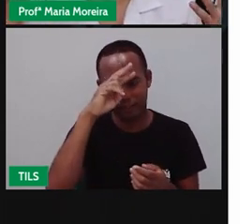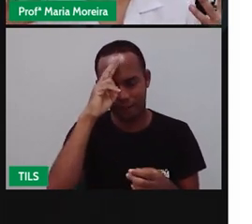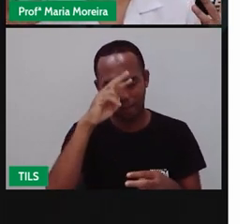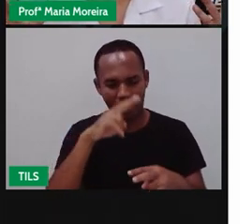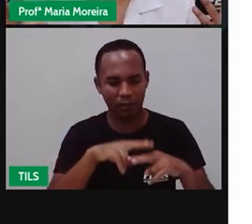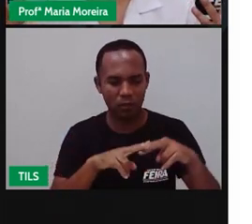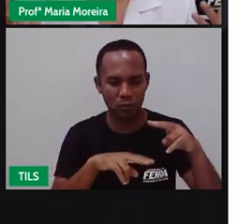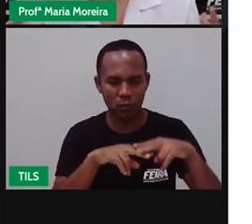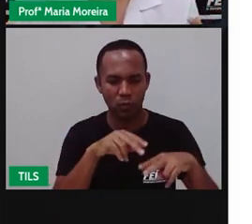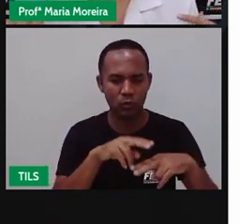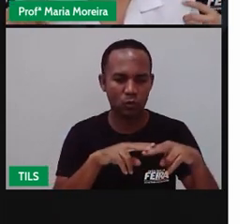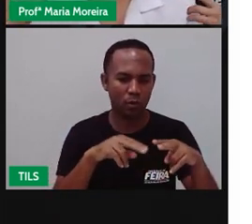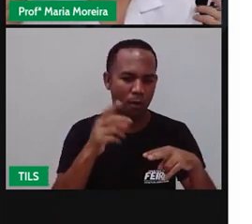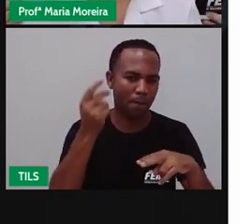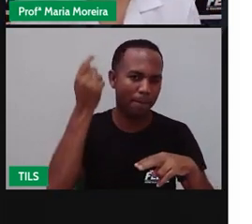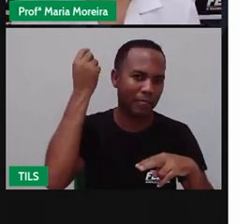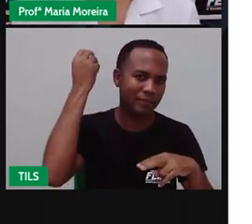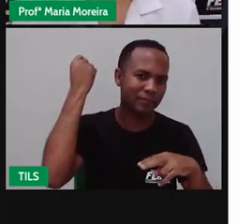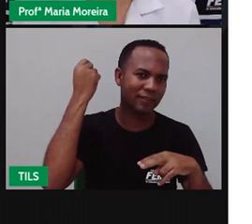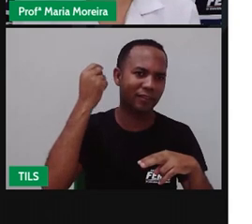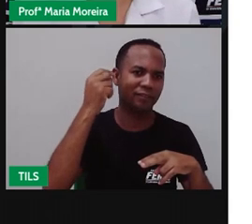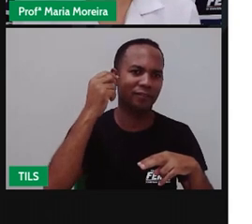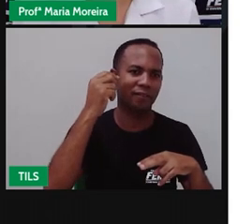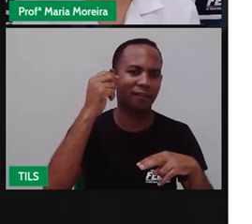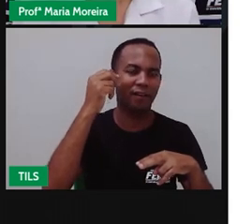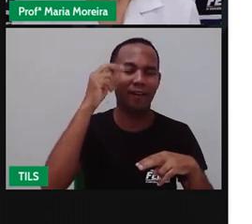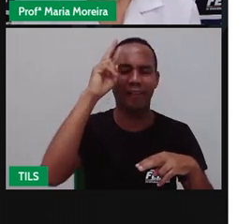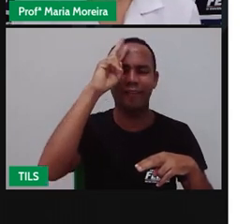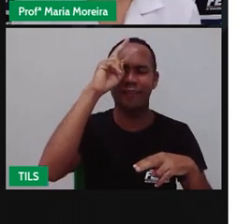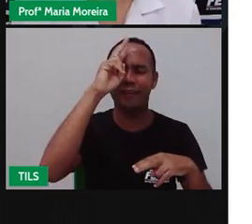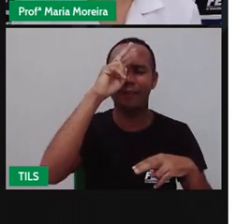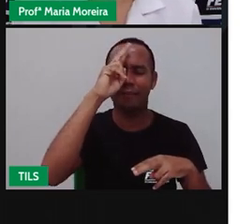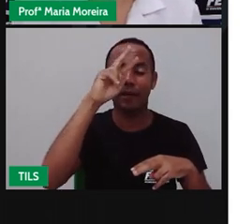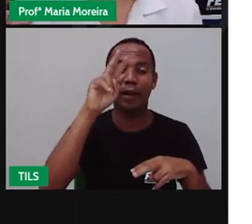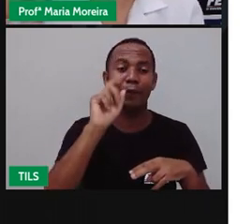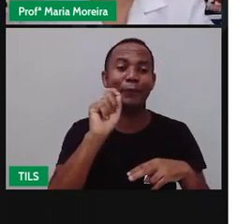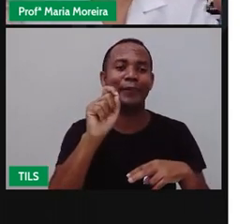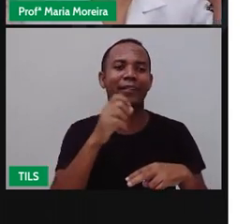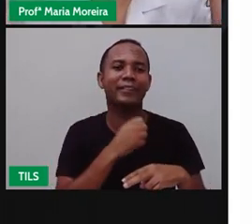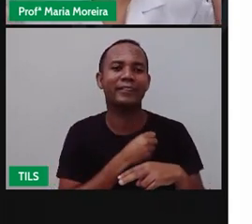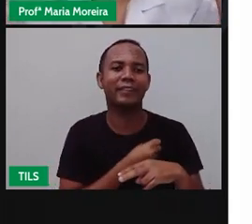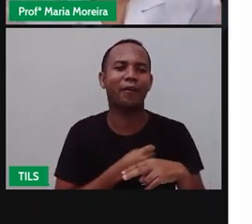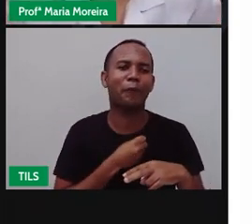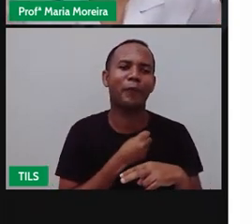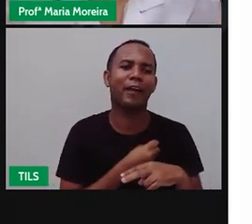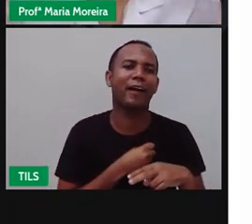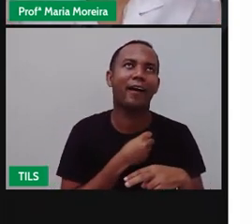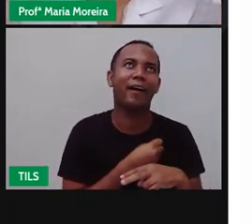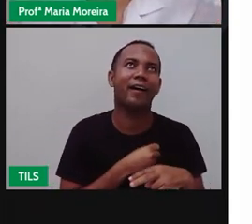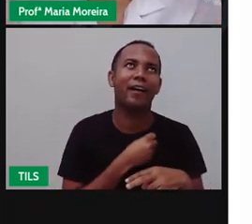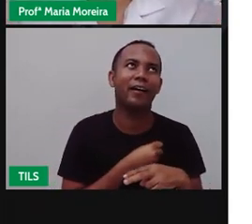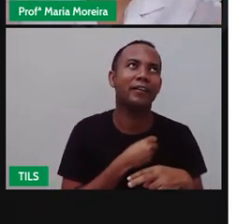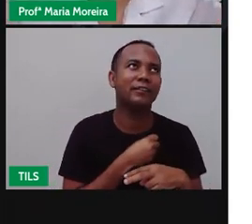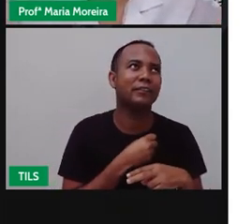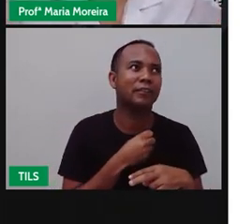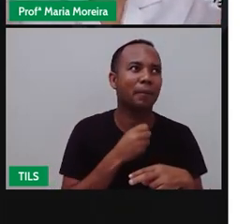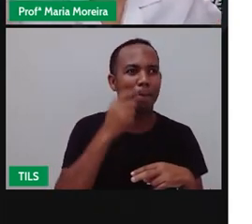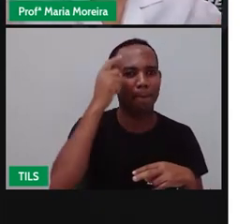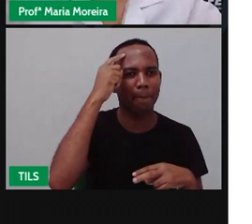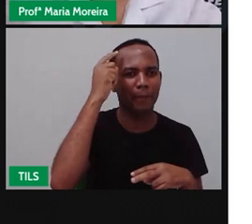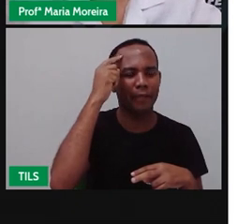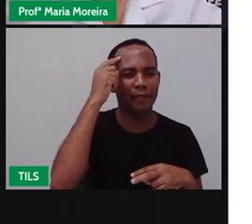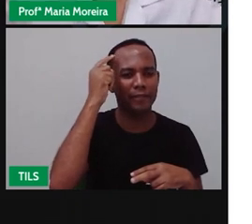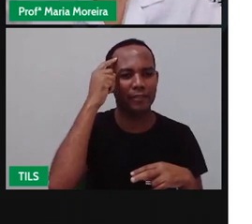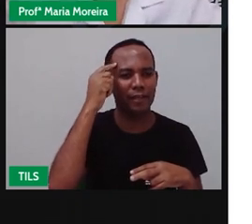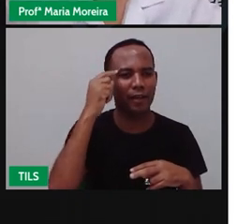tentando falar com vocês? Quando a gente visualiza a imagem, automaticamente a gente já vê o quê? Aquele barulho de